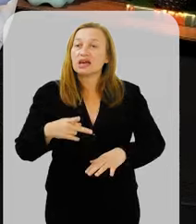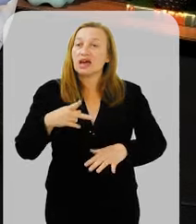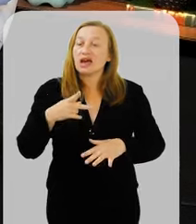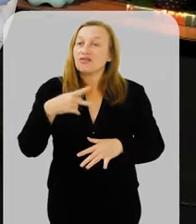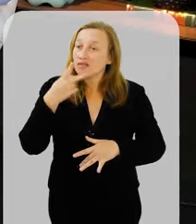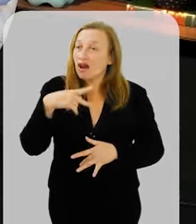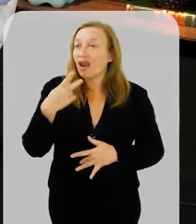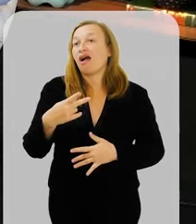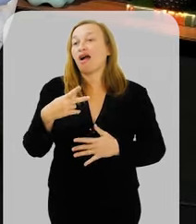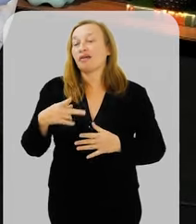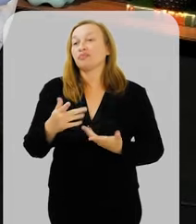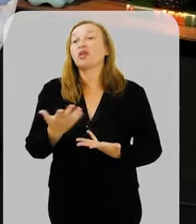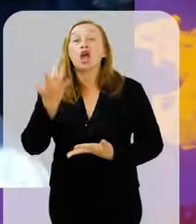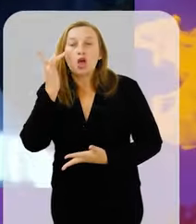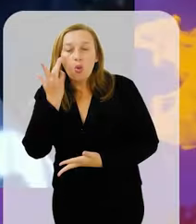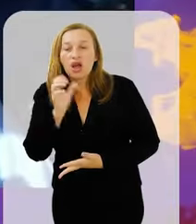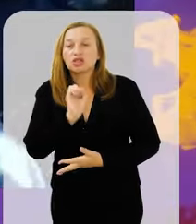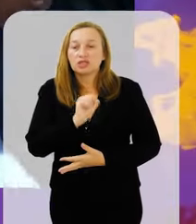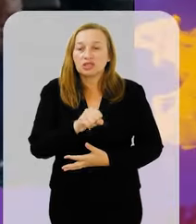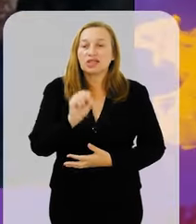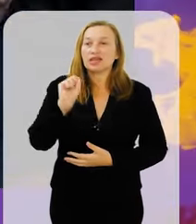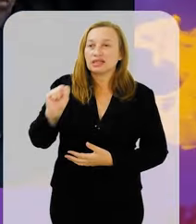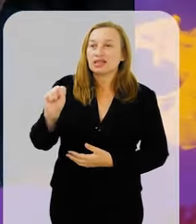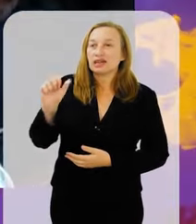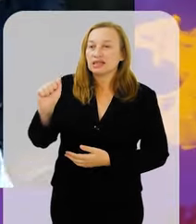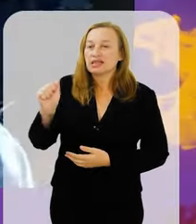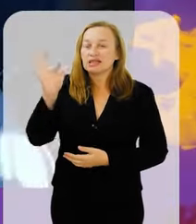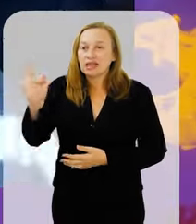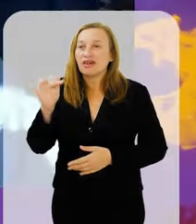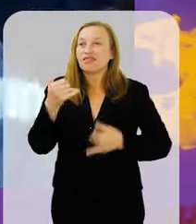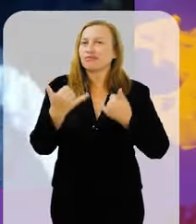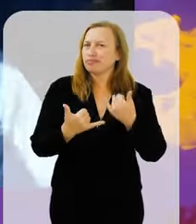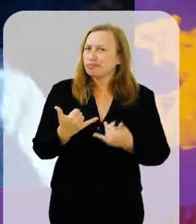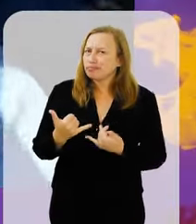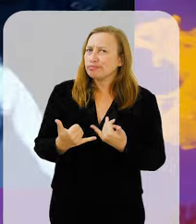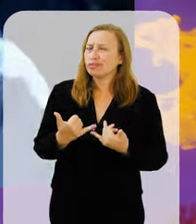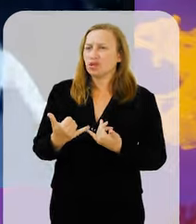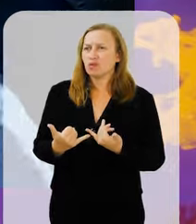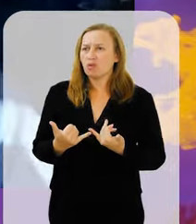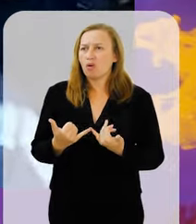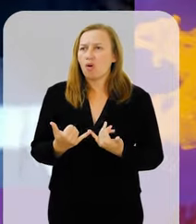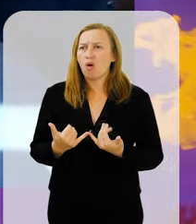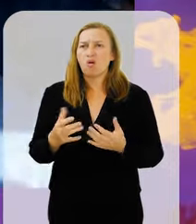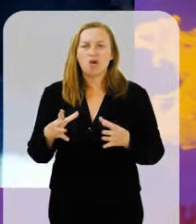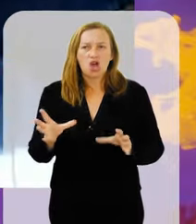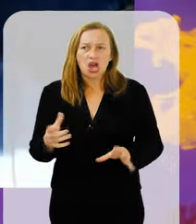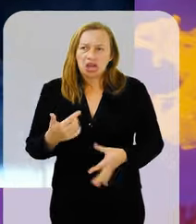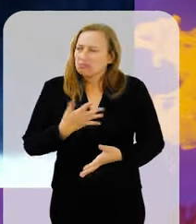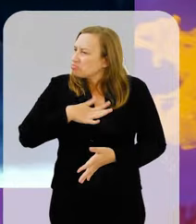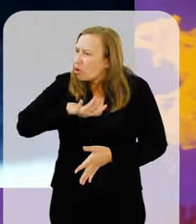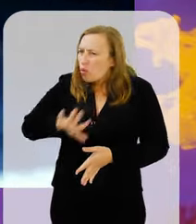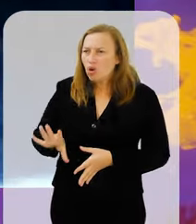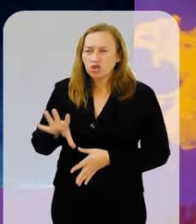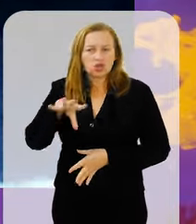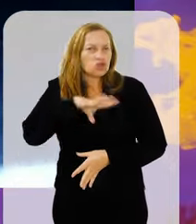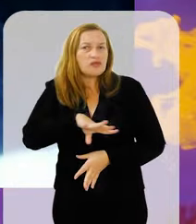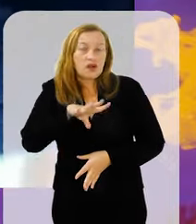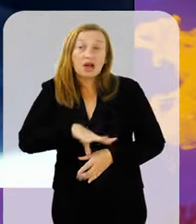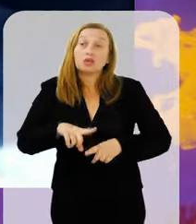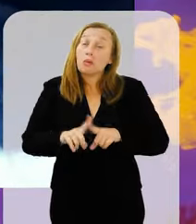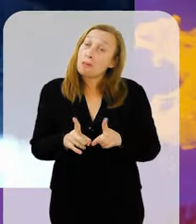Eu acho, Rui. Eu acho que a SAF brincou com o Vasco, né? O Vasco é muito grande. Eu não sou Vasco, não